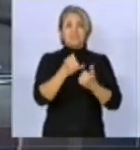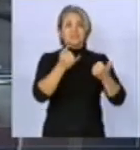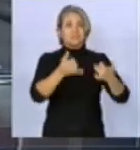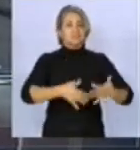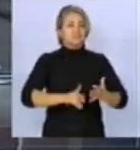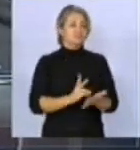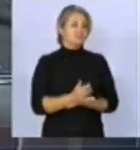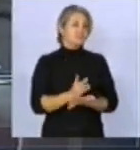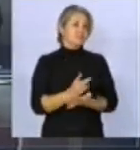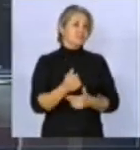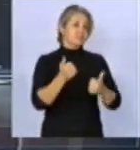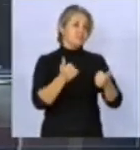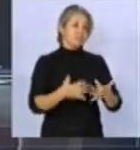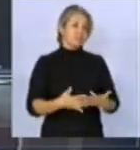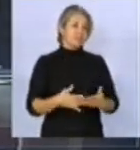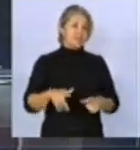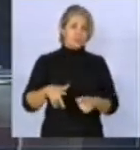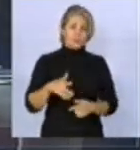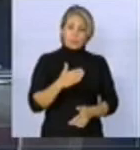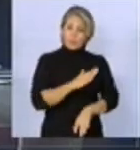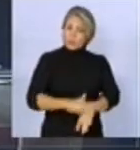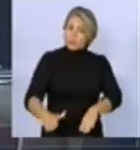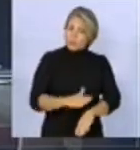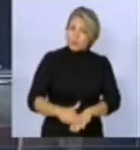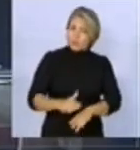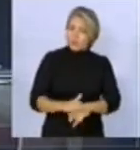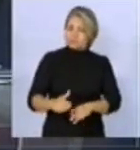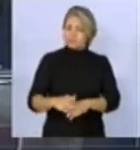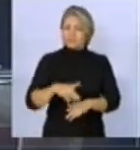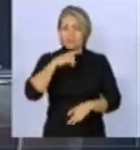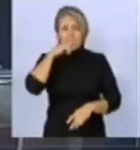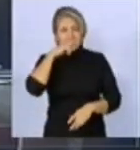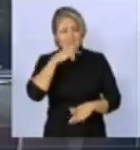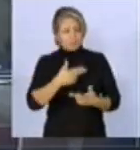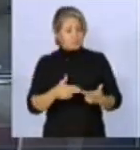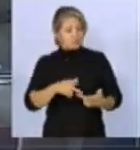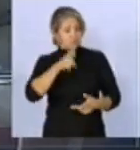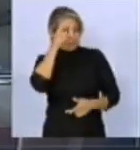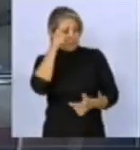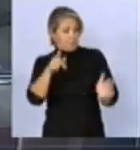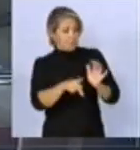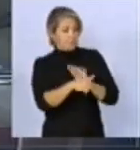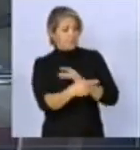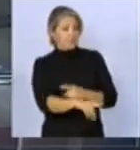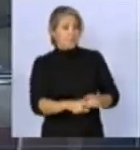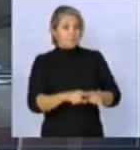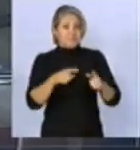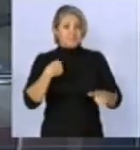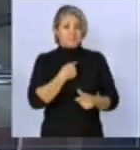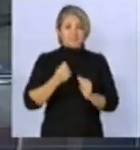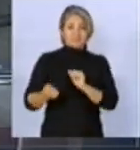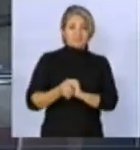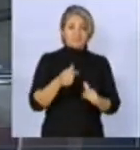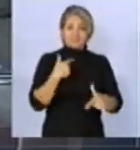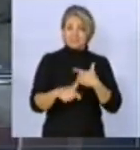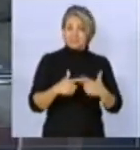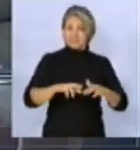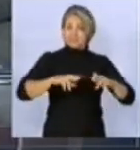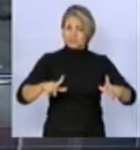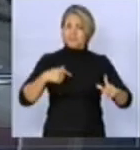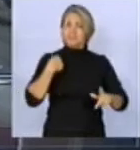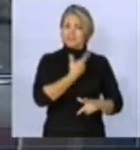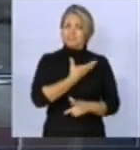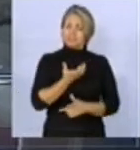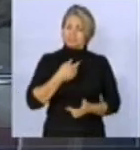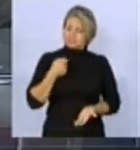continuamente né que a o corte de cana é uma coisa absurda uma coisa Demoníaca mas a prática da gente com os trabalhadores diferente eles querem que será